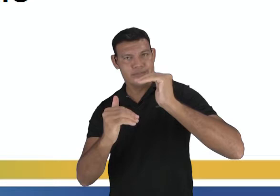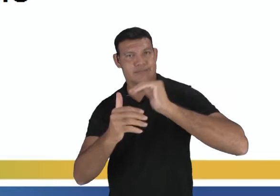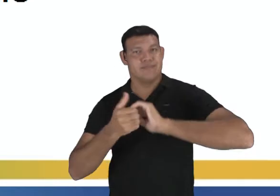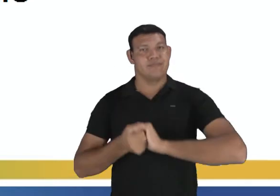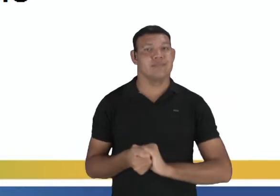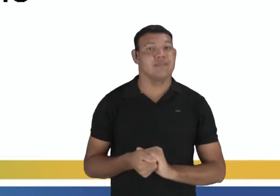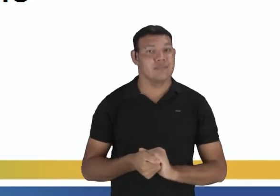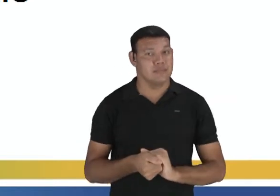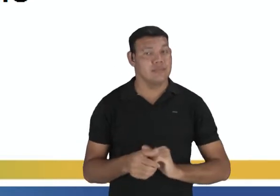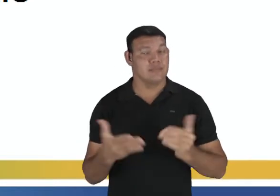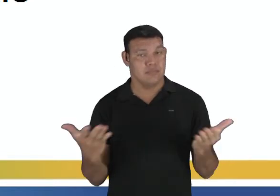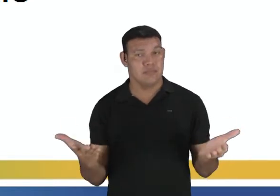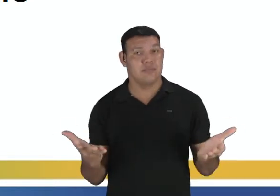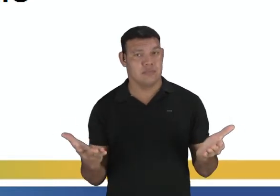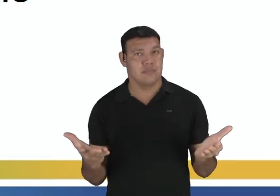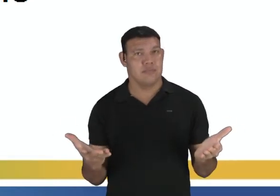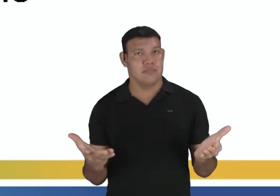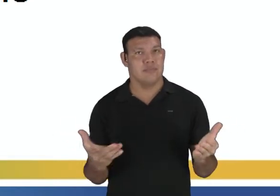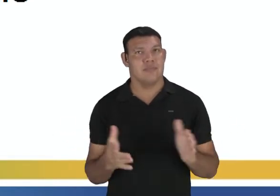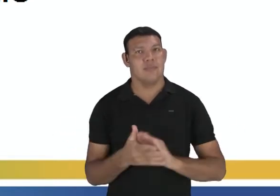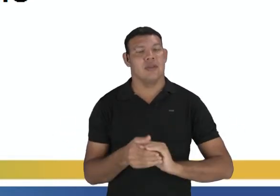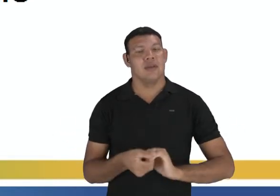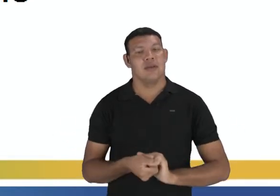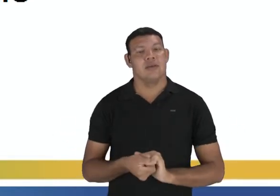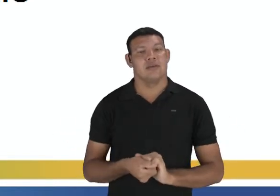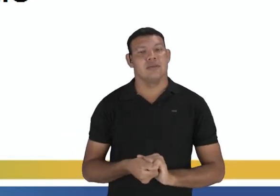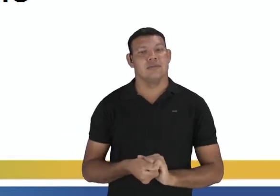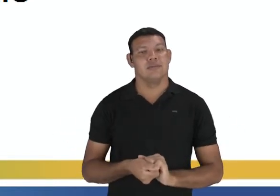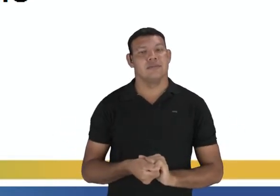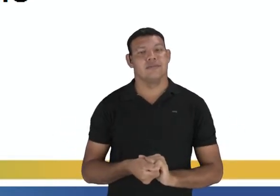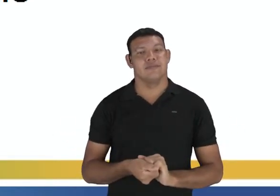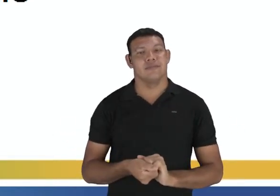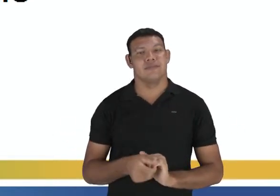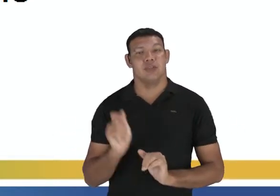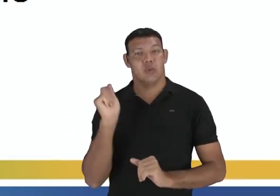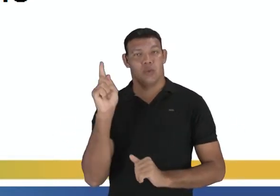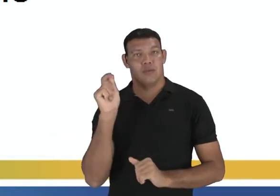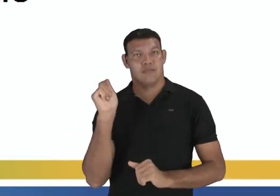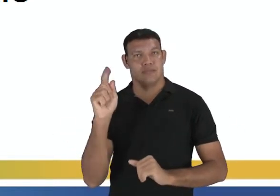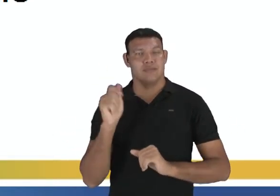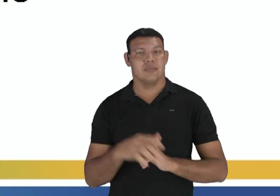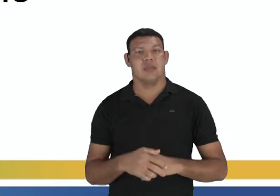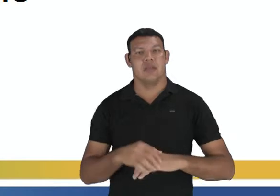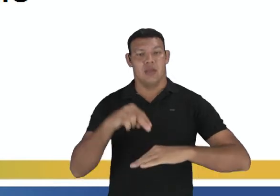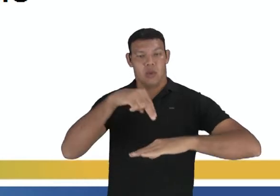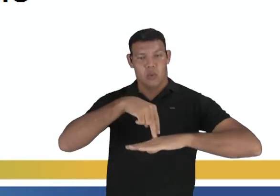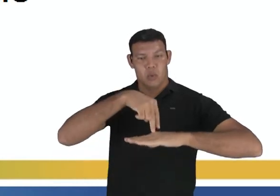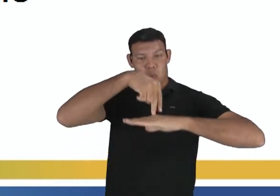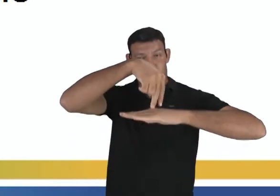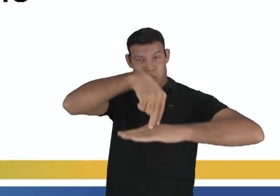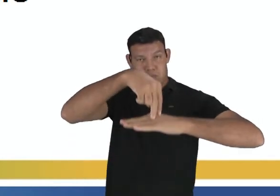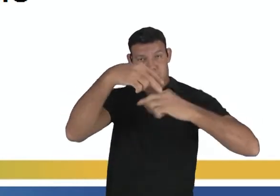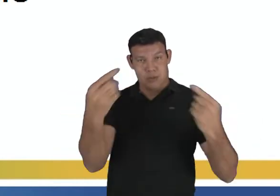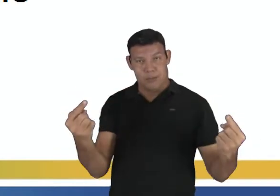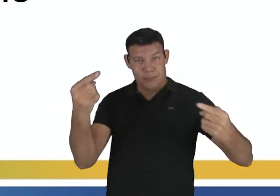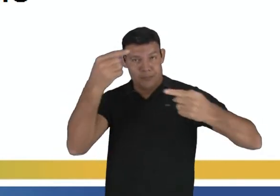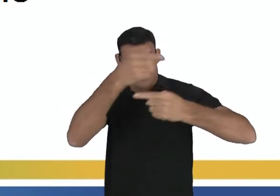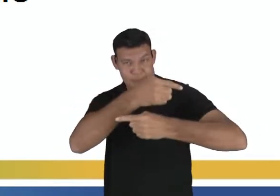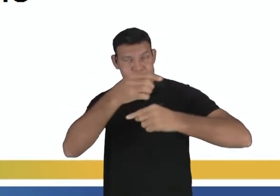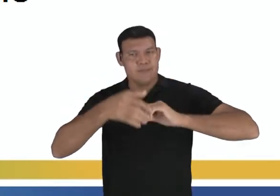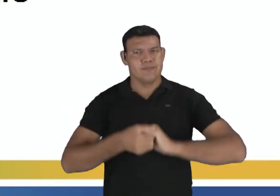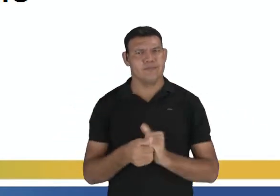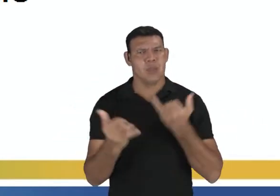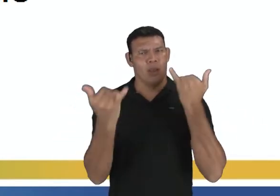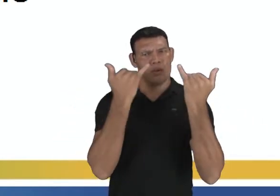inferioridade. Tem uma setinha na cor azul e temos aí a palavra antagonismo, ou seja, qual